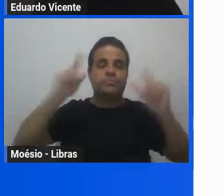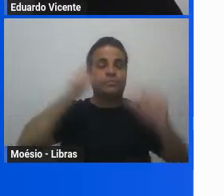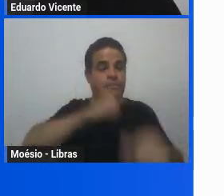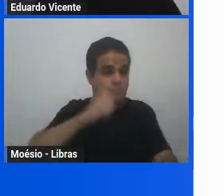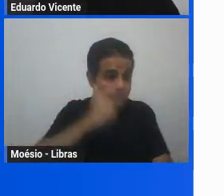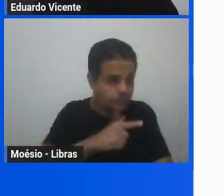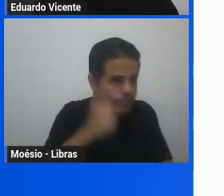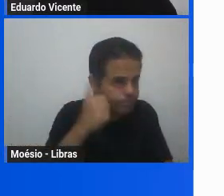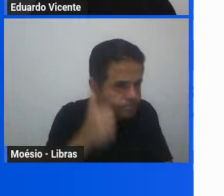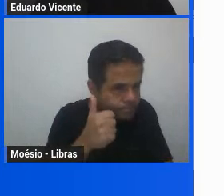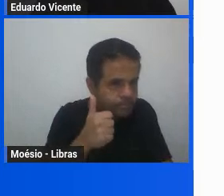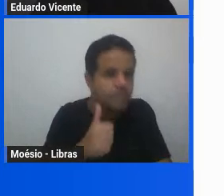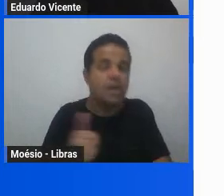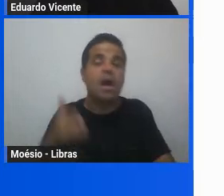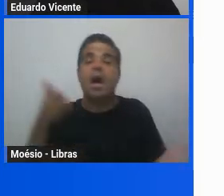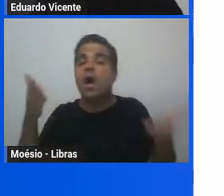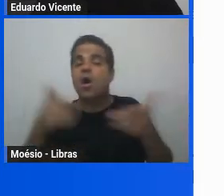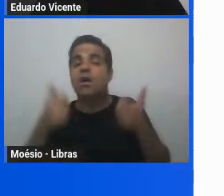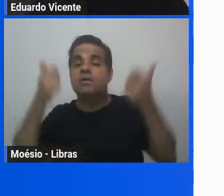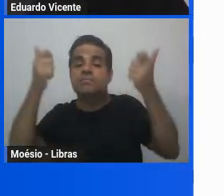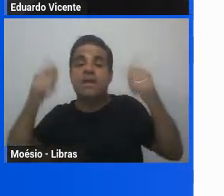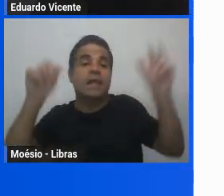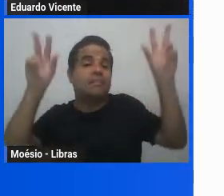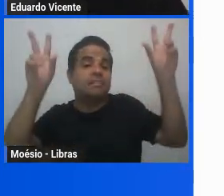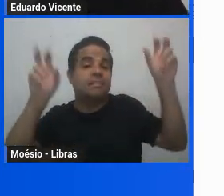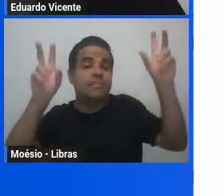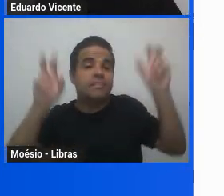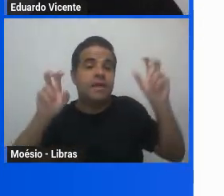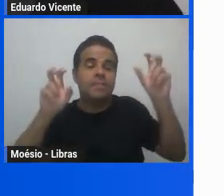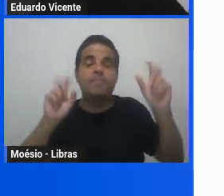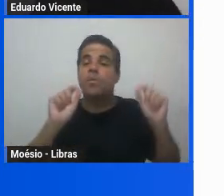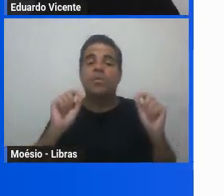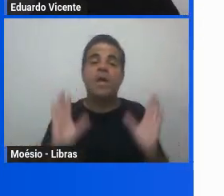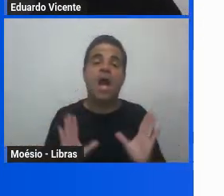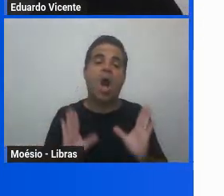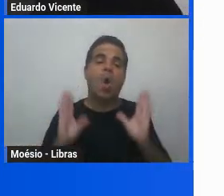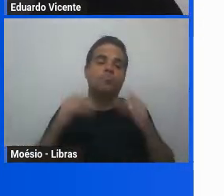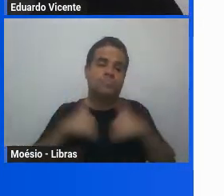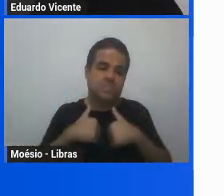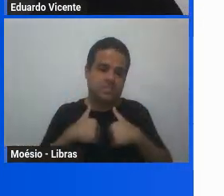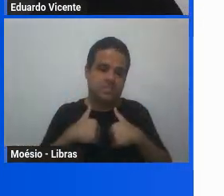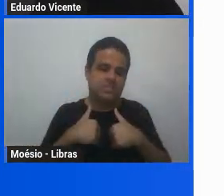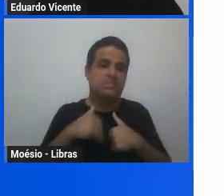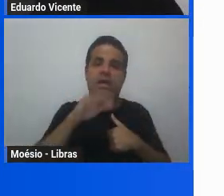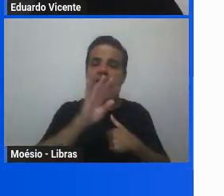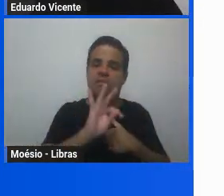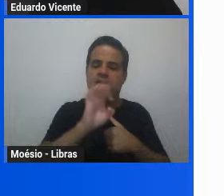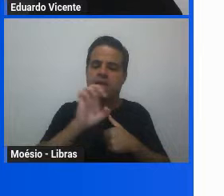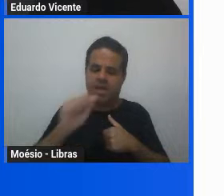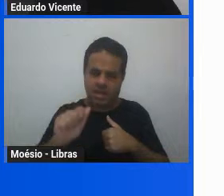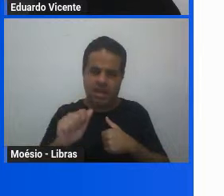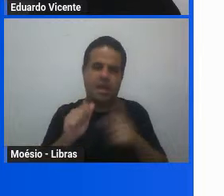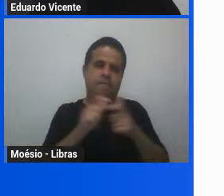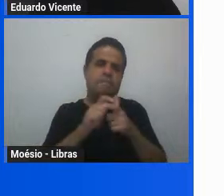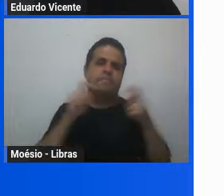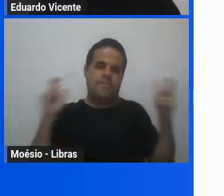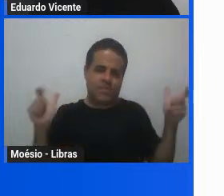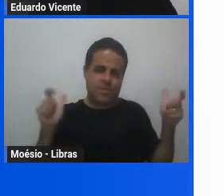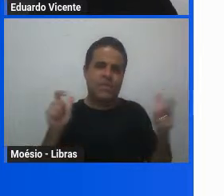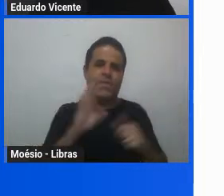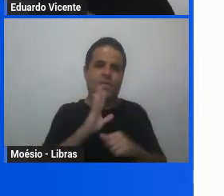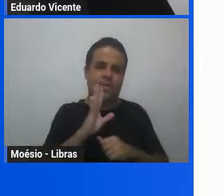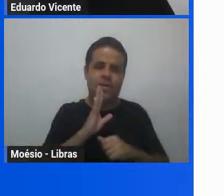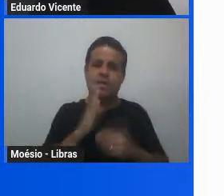Bom, vamos entrar então agora no transtorno do espectro autista, o TEA, muito conhecido, né? E hoje cada